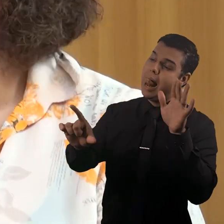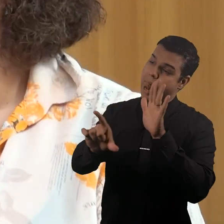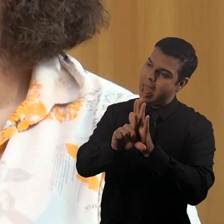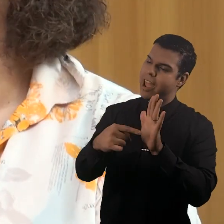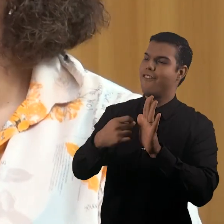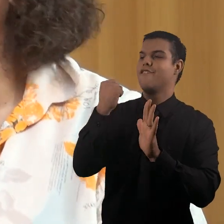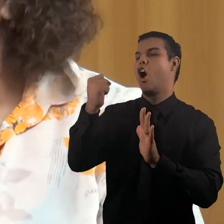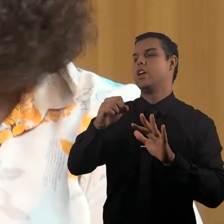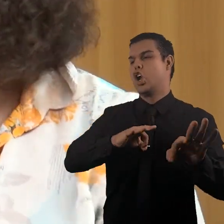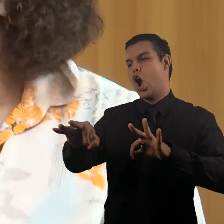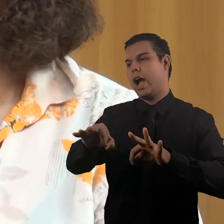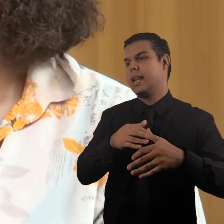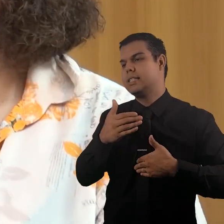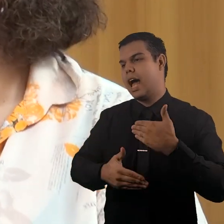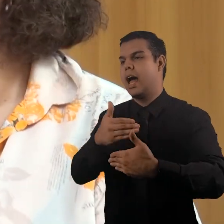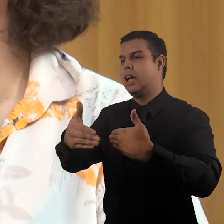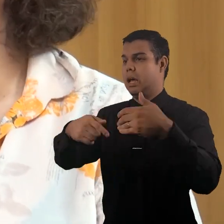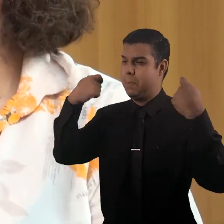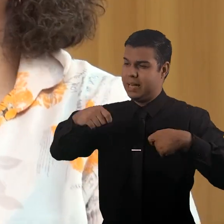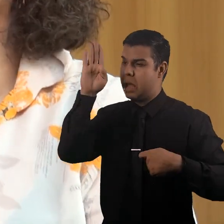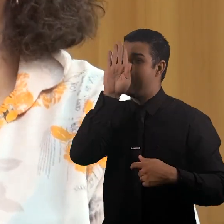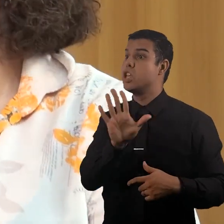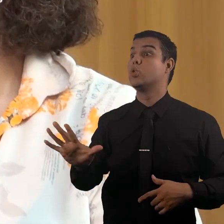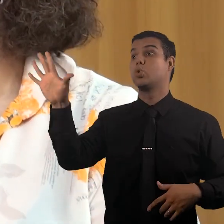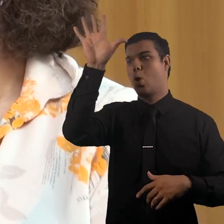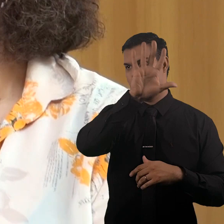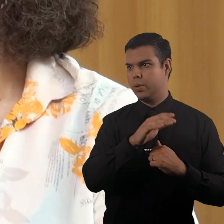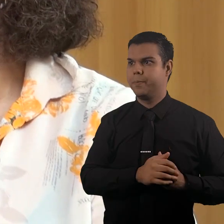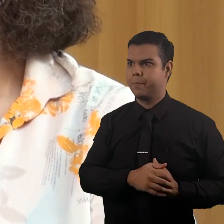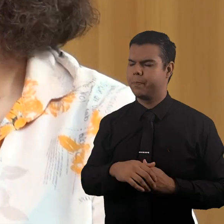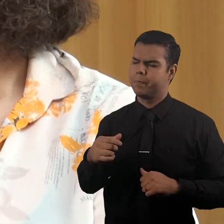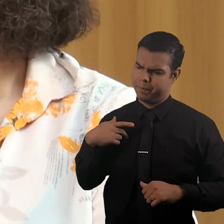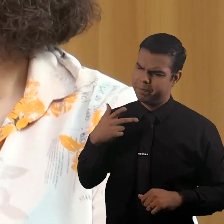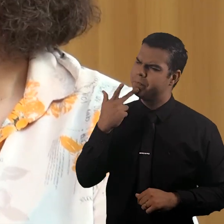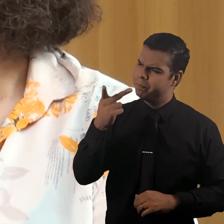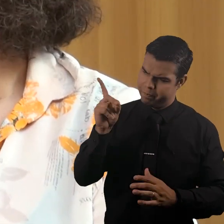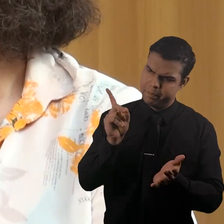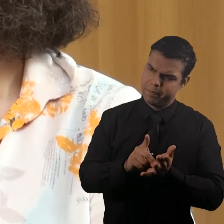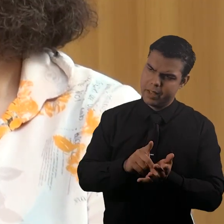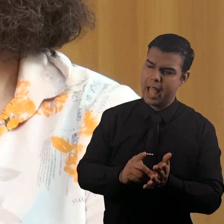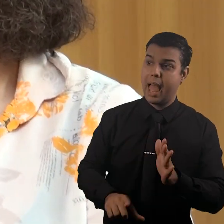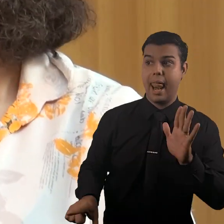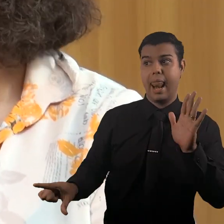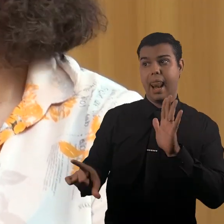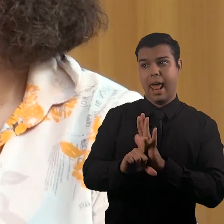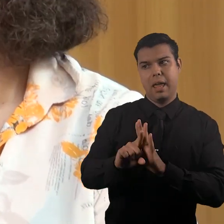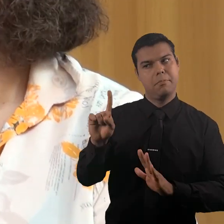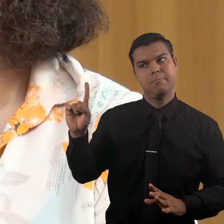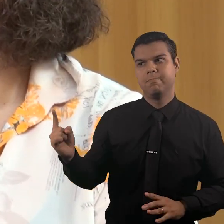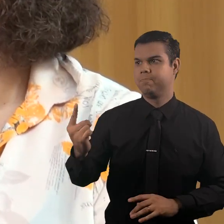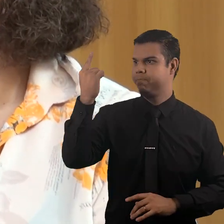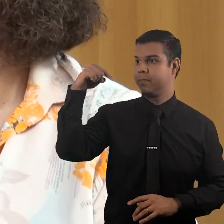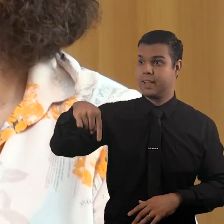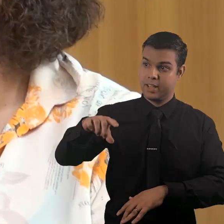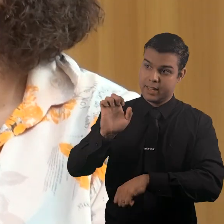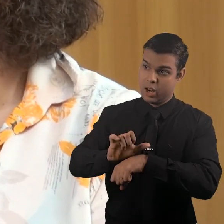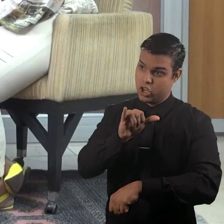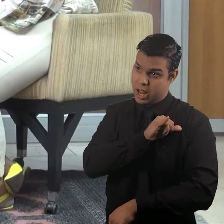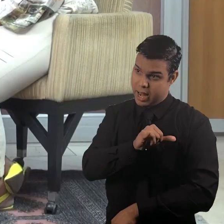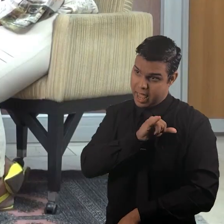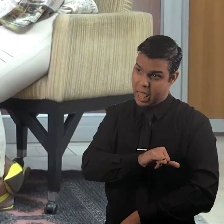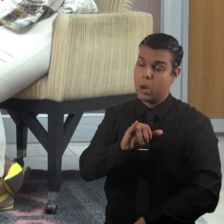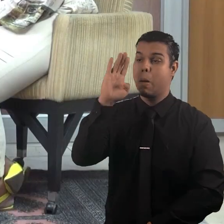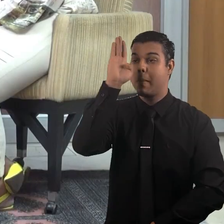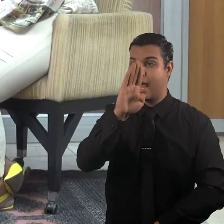Lei. Tem que organizar esse fluxo e tem que ser em todo o Brasil. E eu arrisco dizer que isso é uma lei inédita no estado do Rio de Janeiro, no